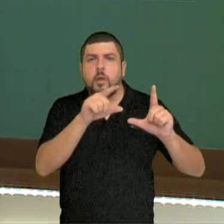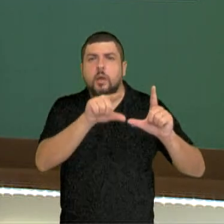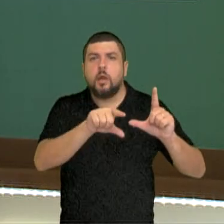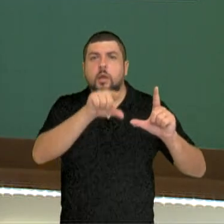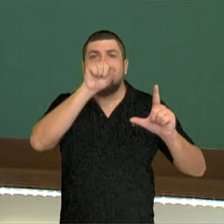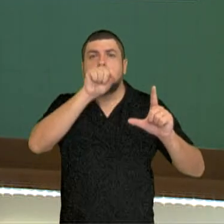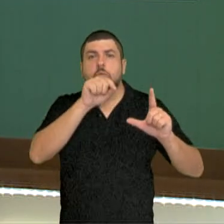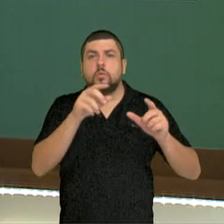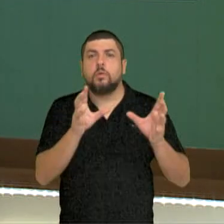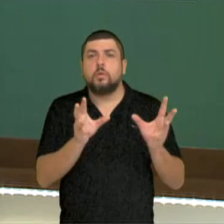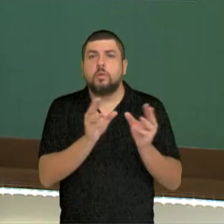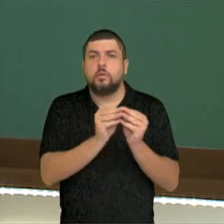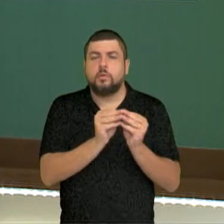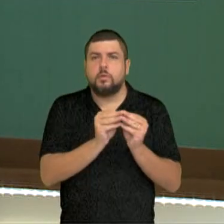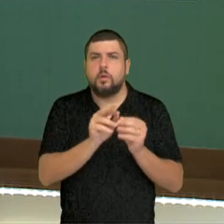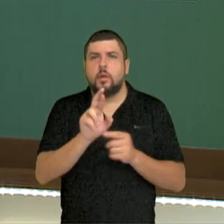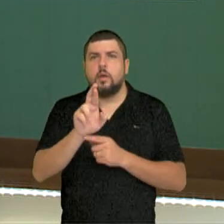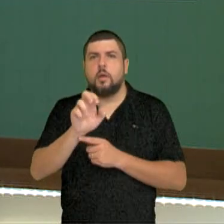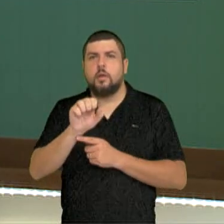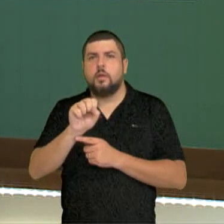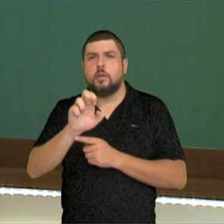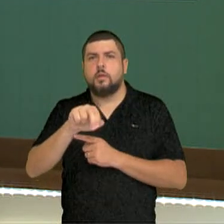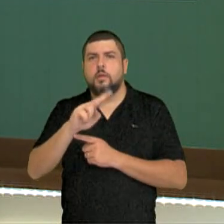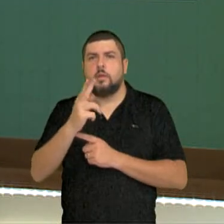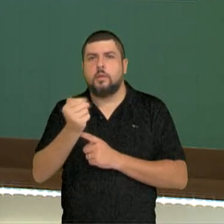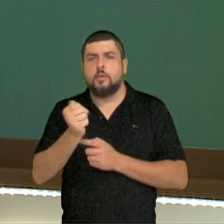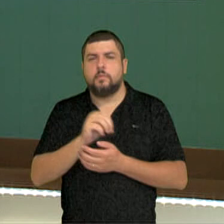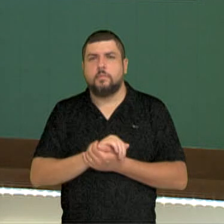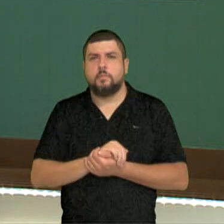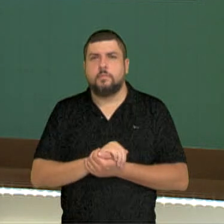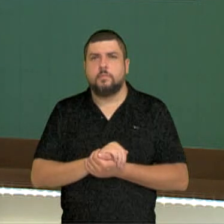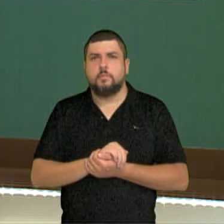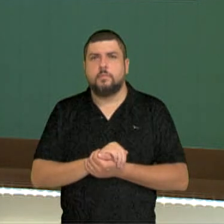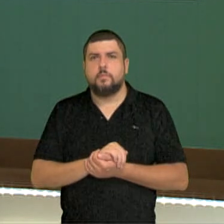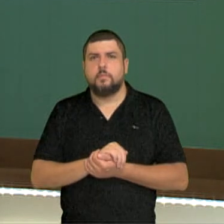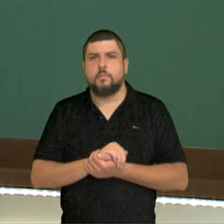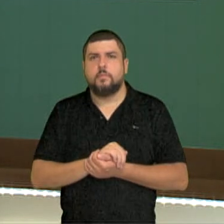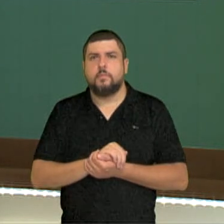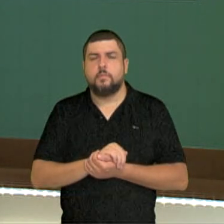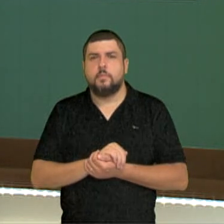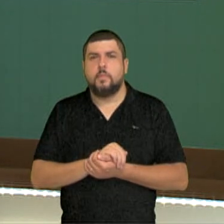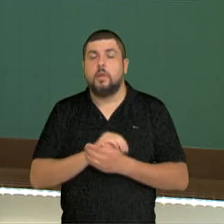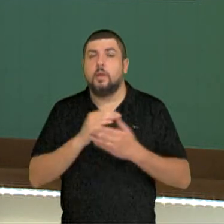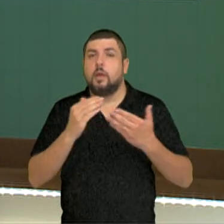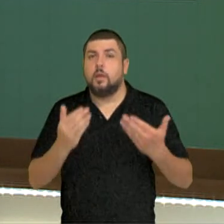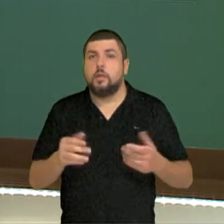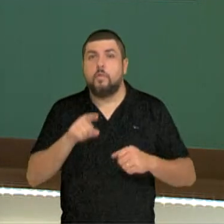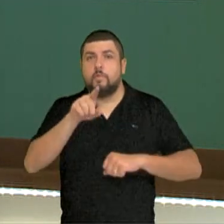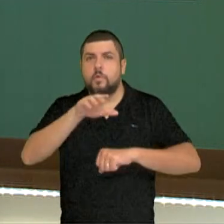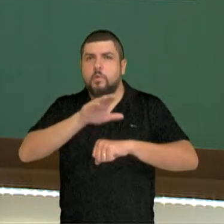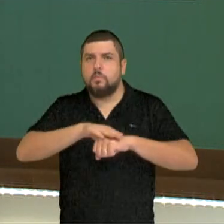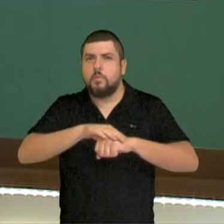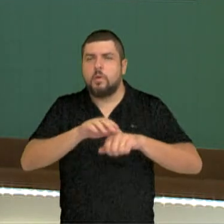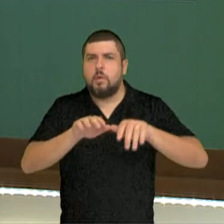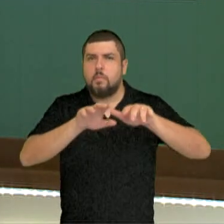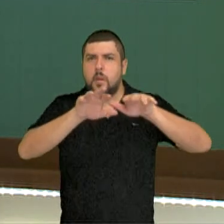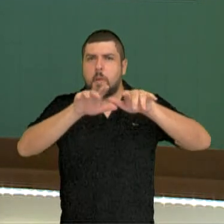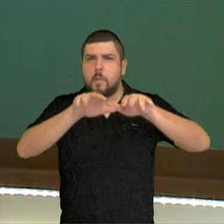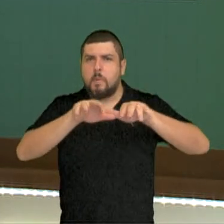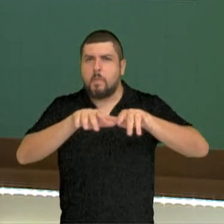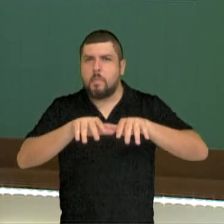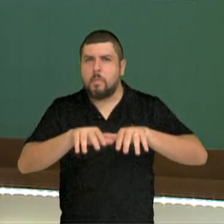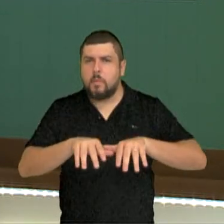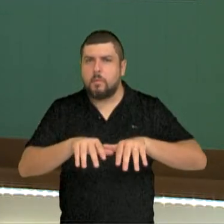resenha. Para fazer essa produção textual de resenha, ó, não esquece. Nós temos aqui o